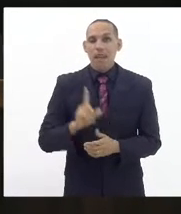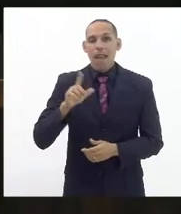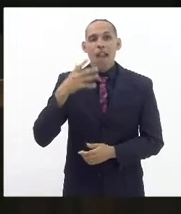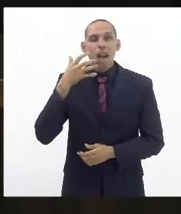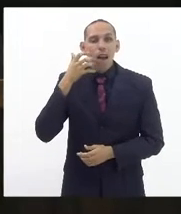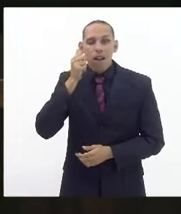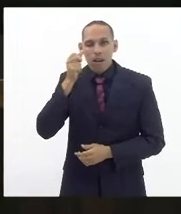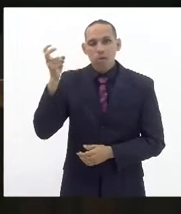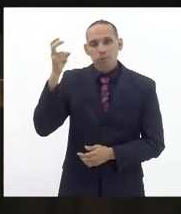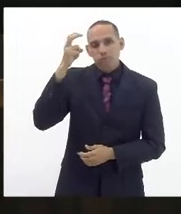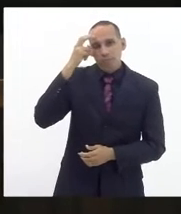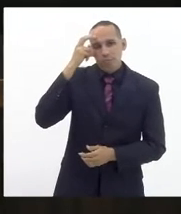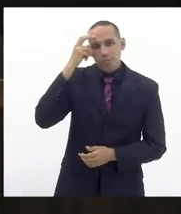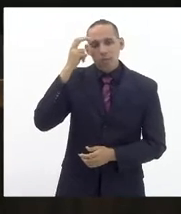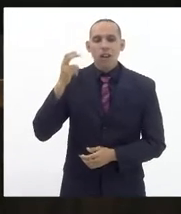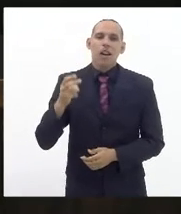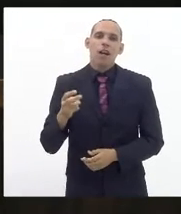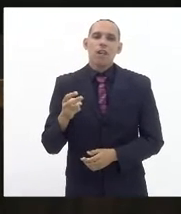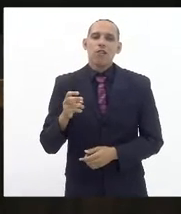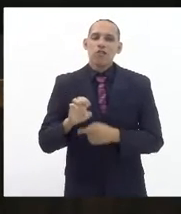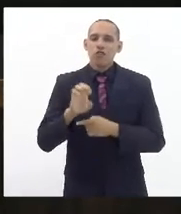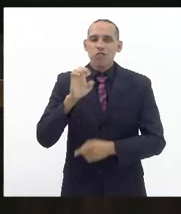cultural e material do Estado do Rio de Janeiro,